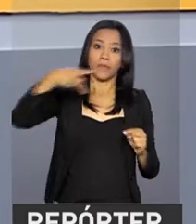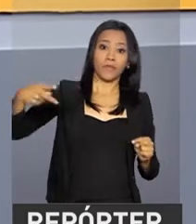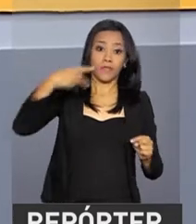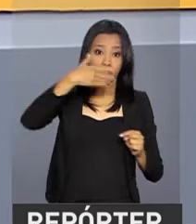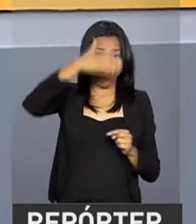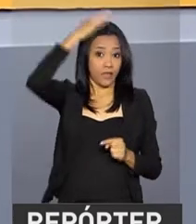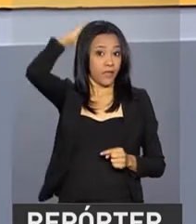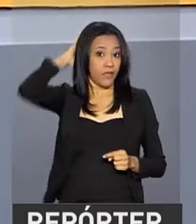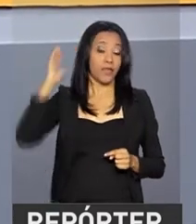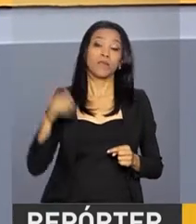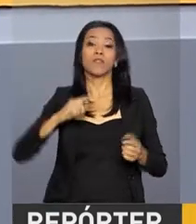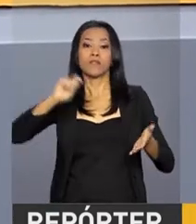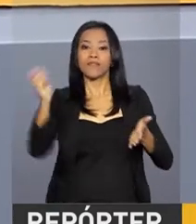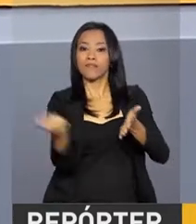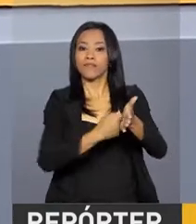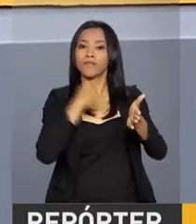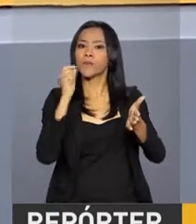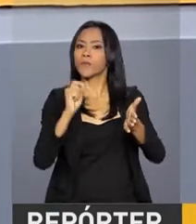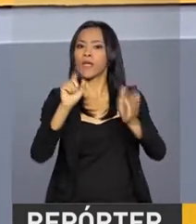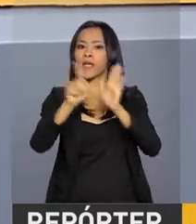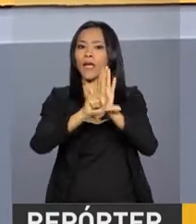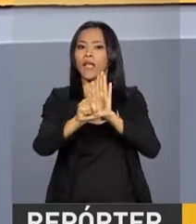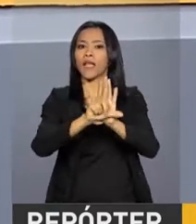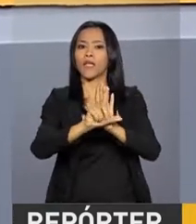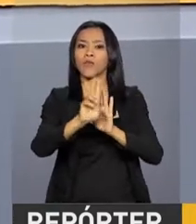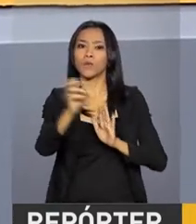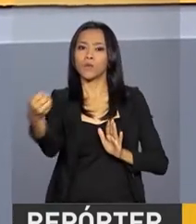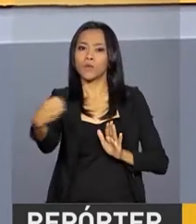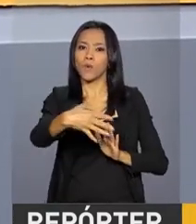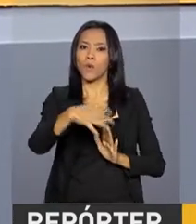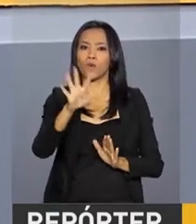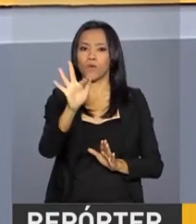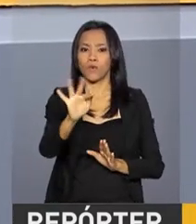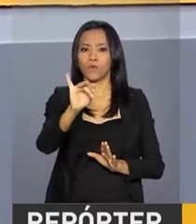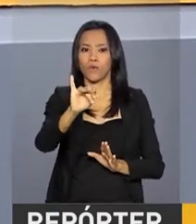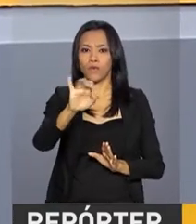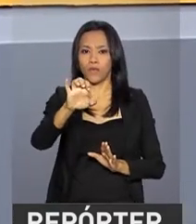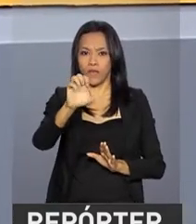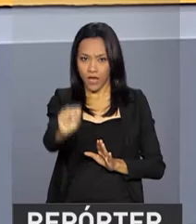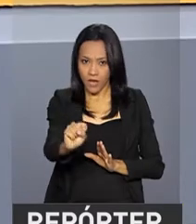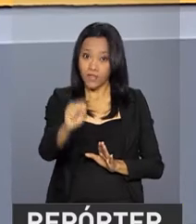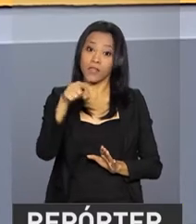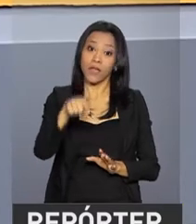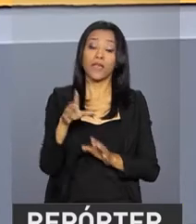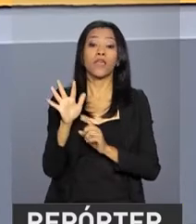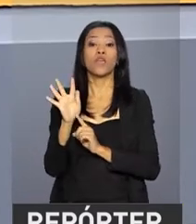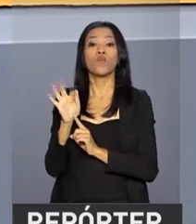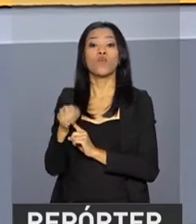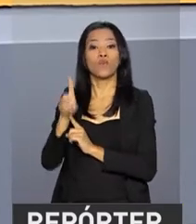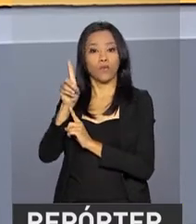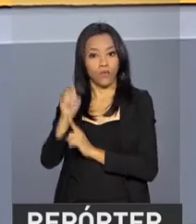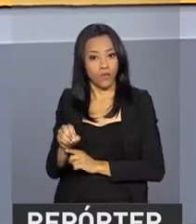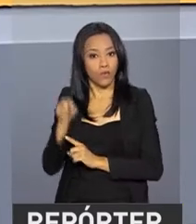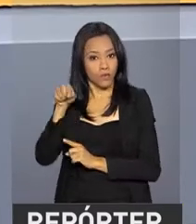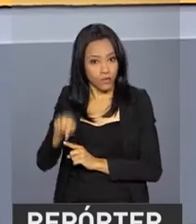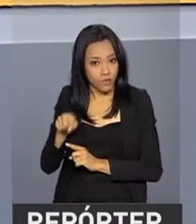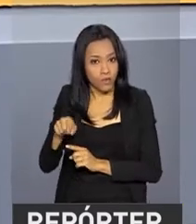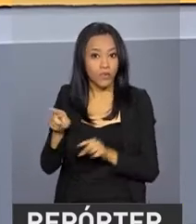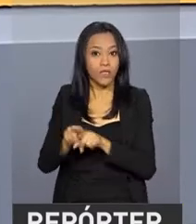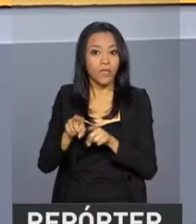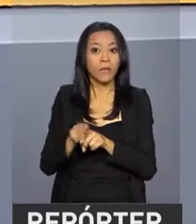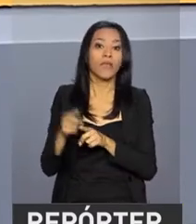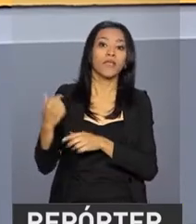Michel Temer sancionou a lei do novo FIES. Uma das novidades é que recursos dos fundos constitucionais e de desenvolvimento vão